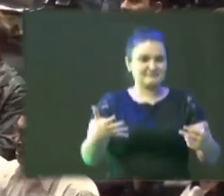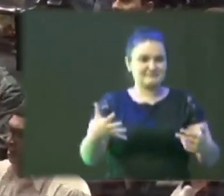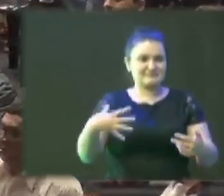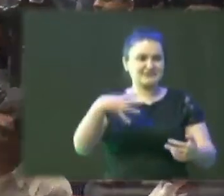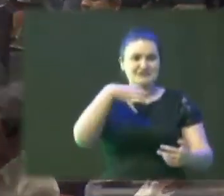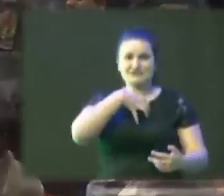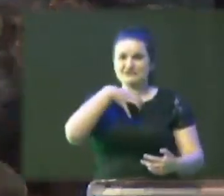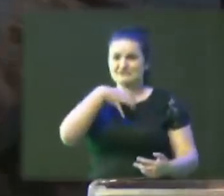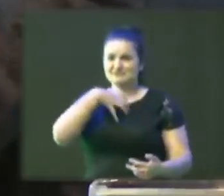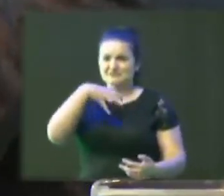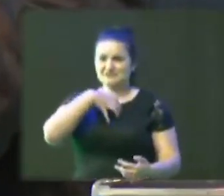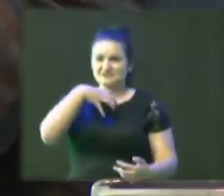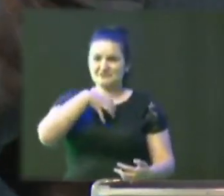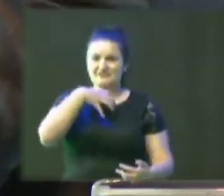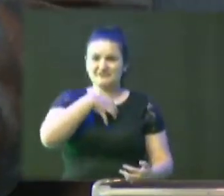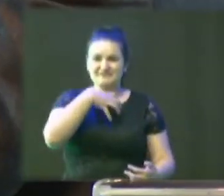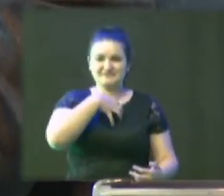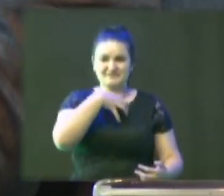estranhas,